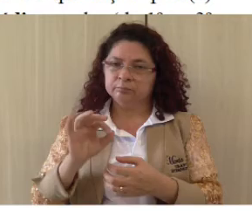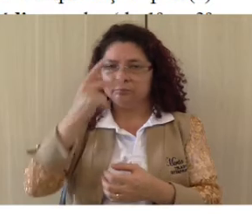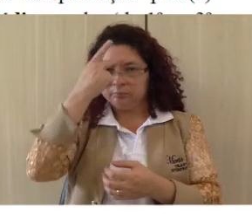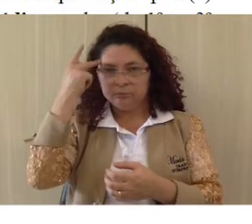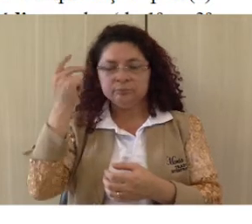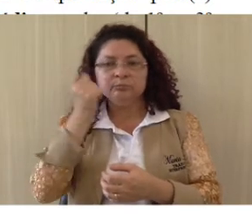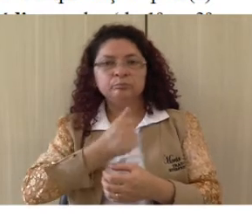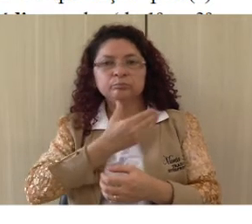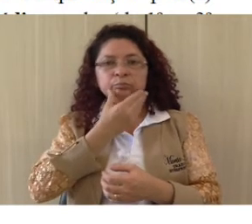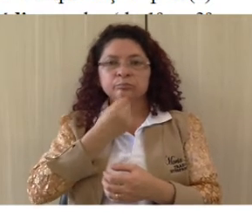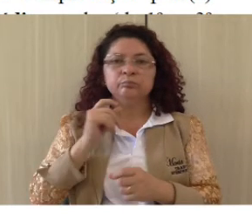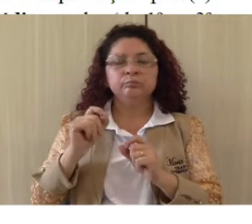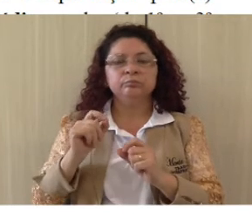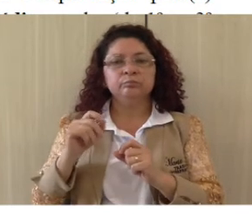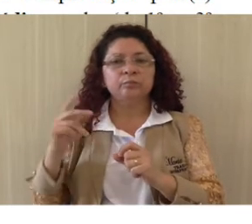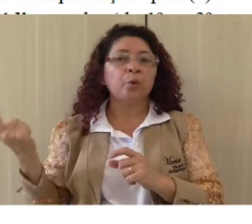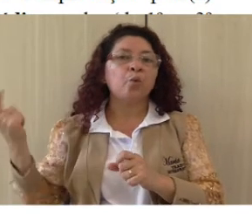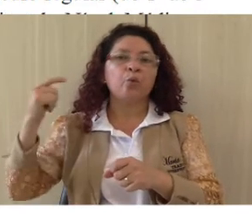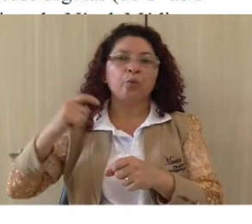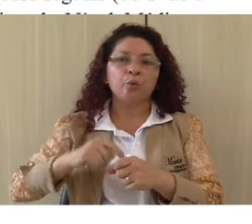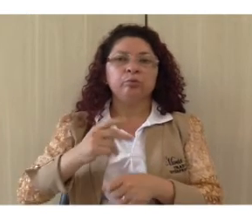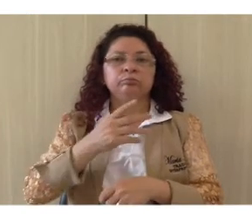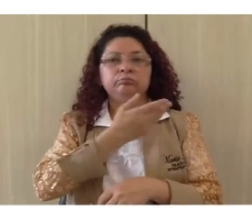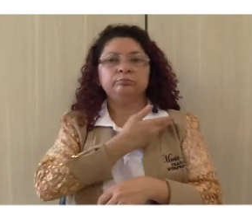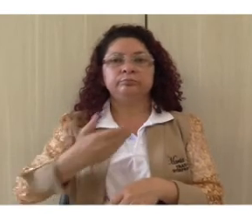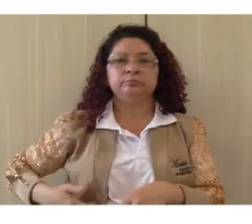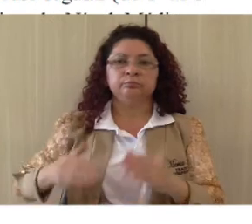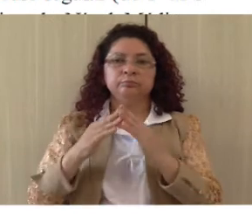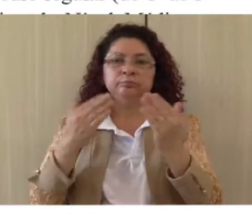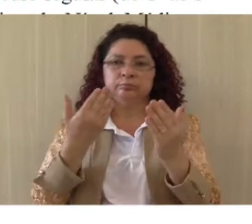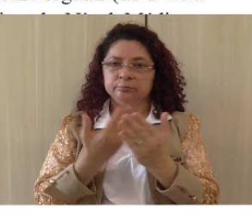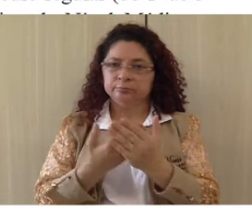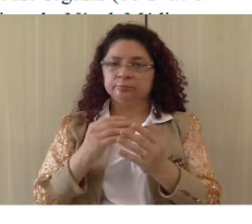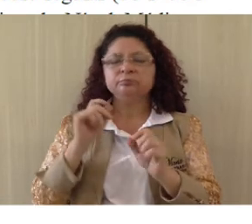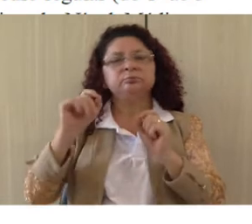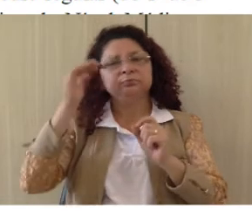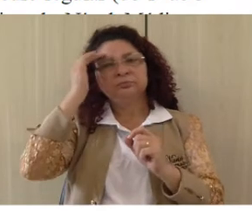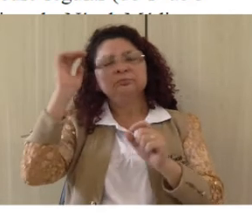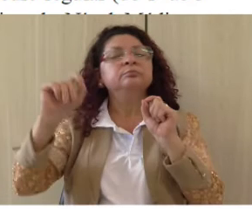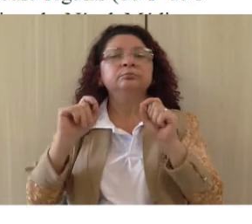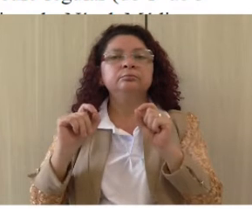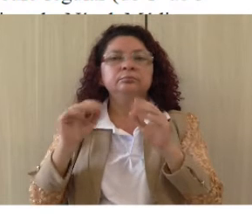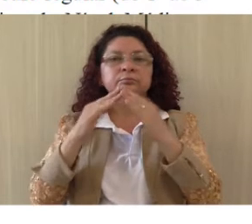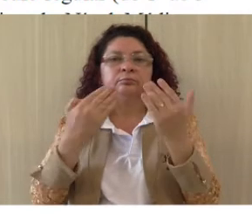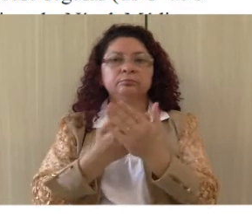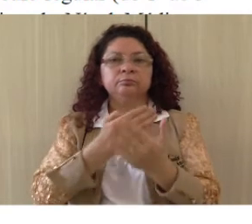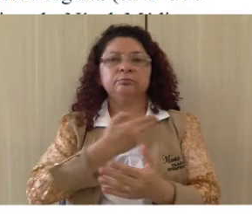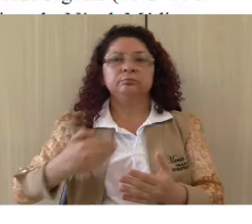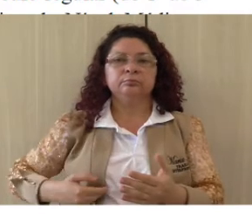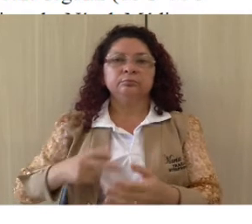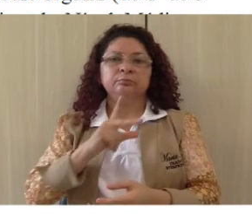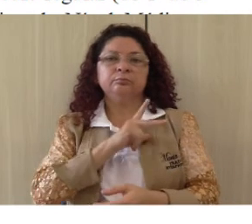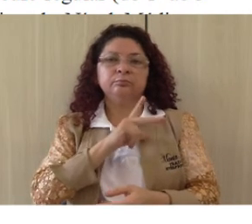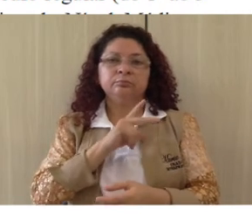candidatos ou candidatas egressos de escola pública. Entende-se escola pública a